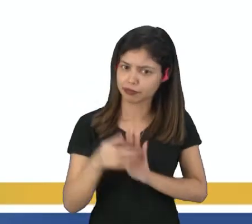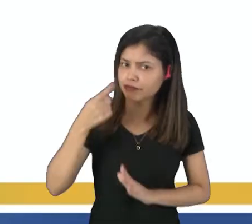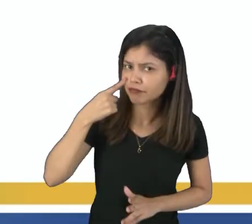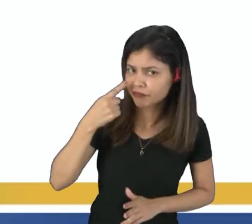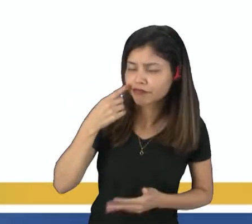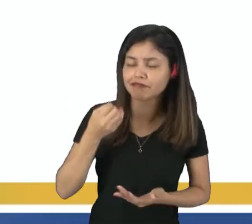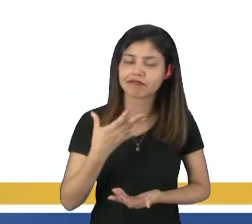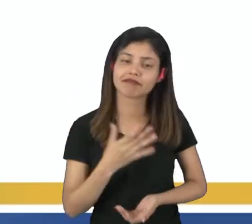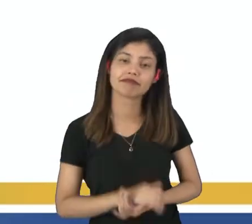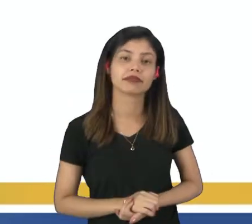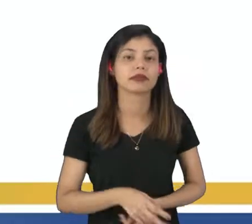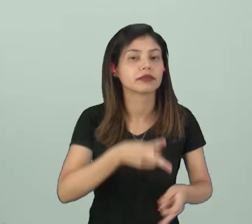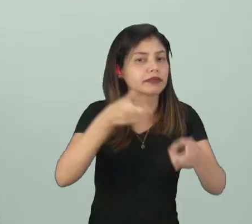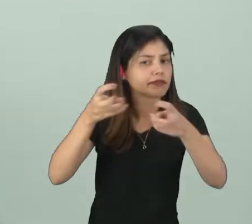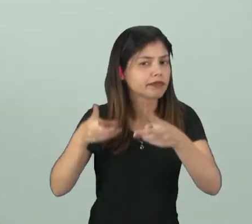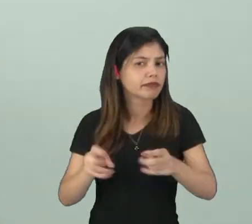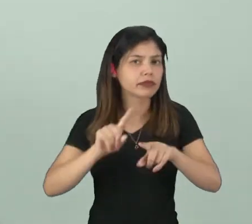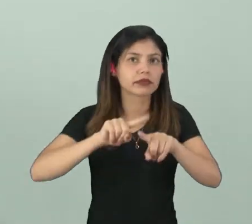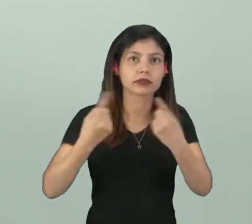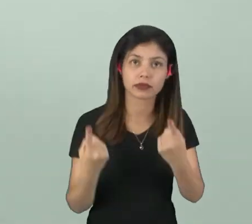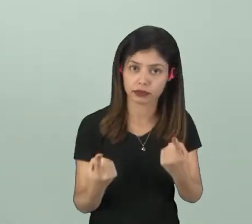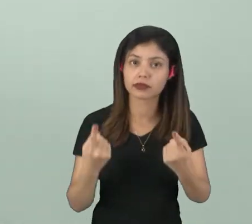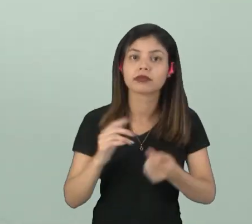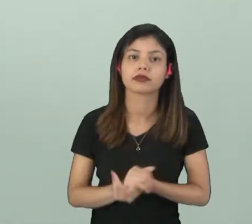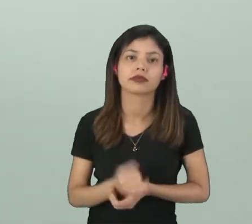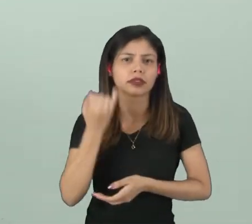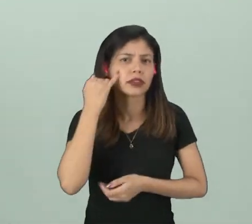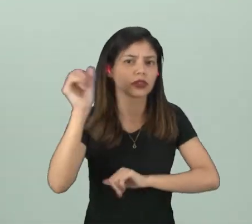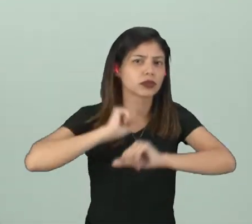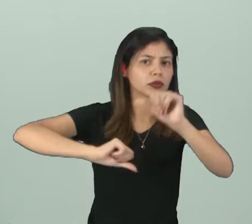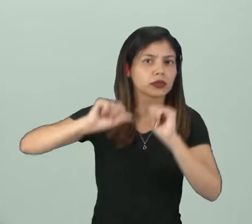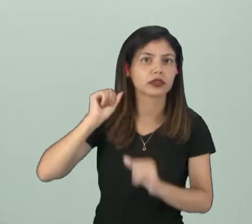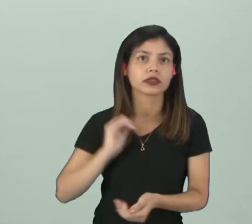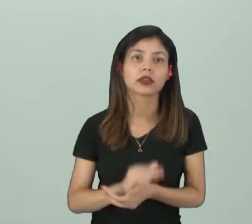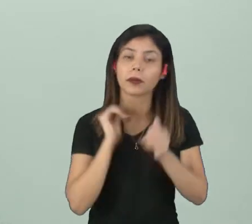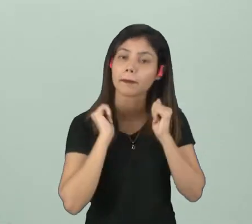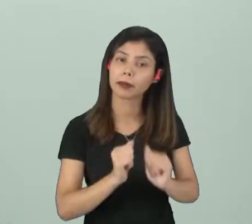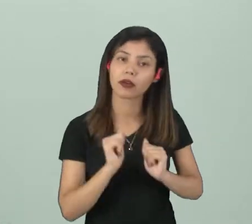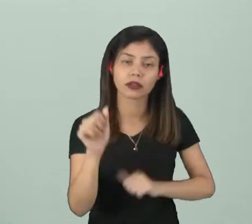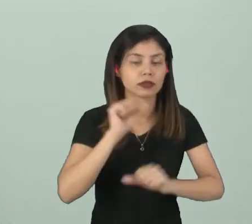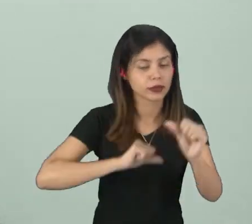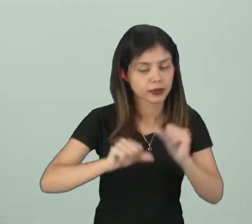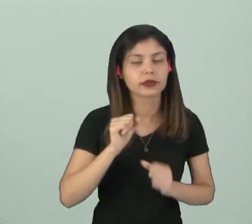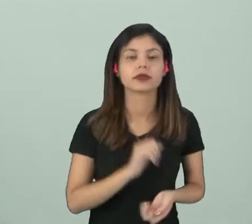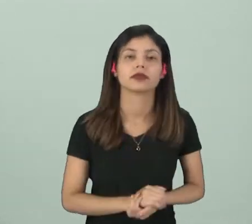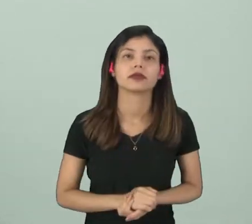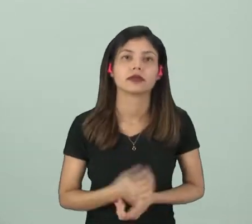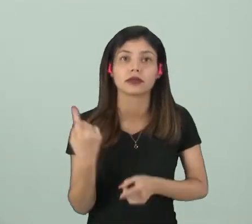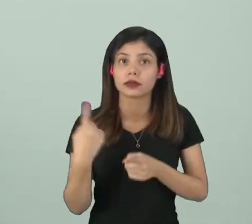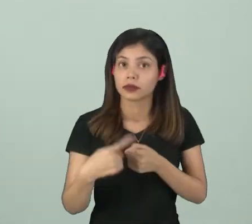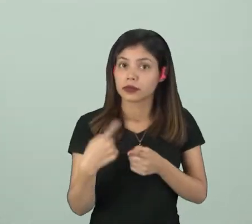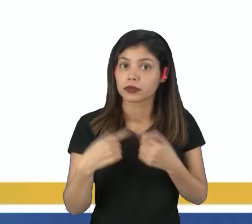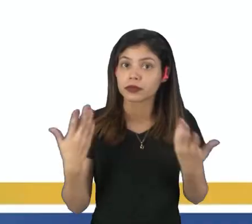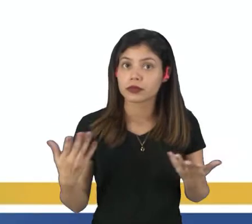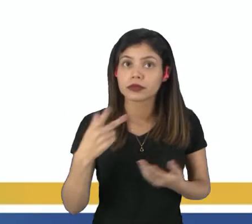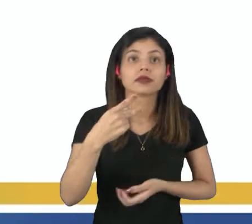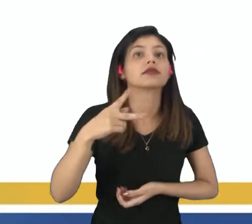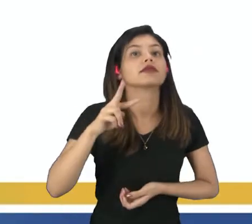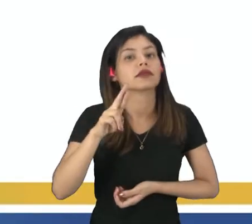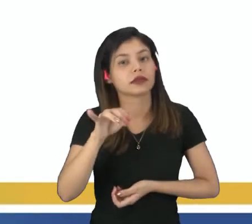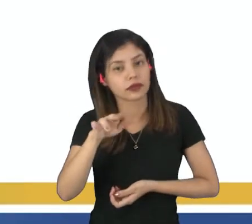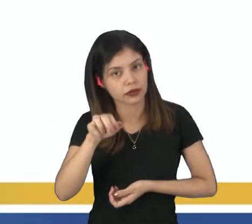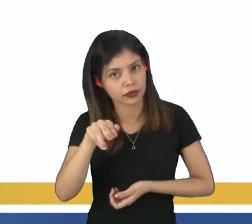interessante. Vamos perceber que esse mais dá a ideia de contrário e pode ser modificado por